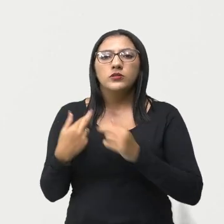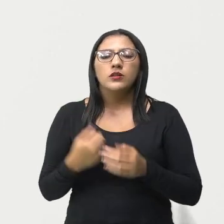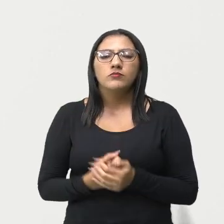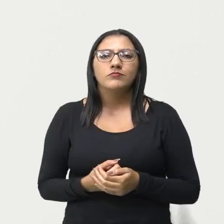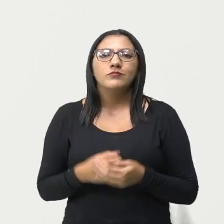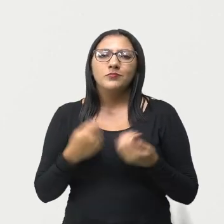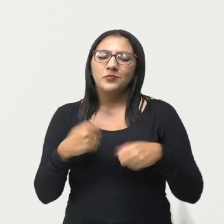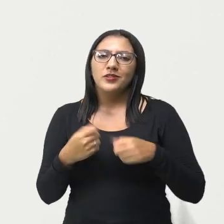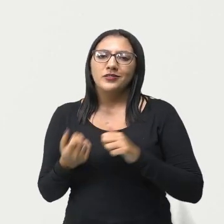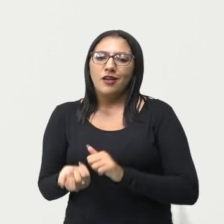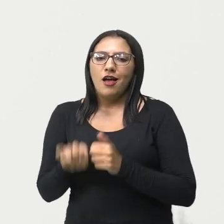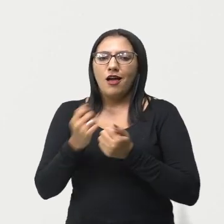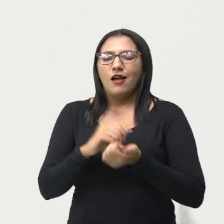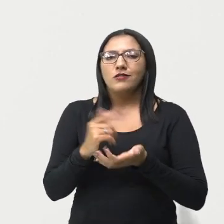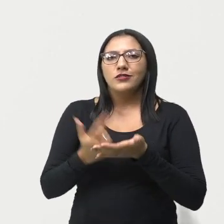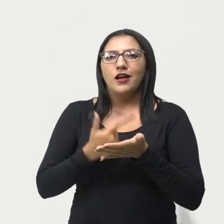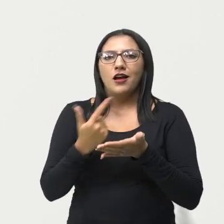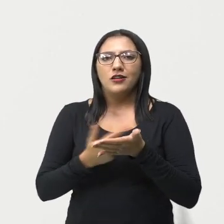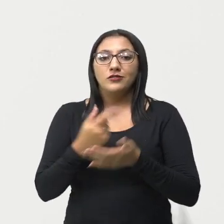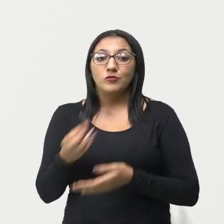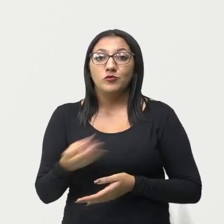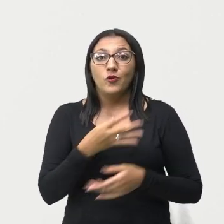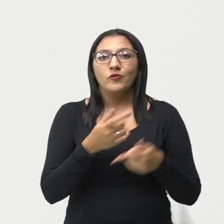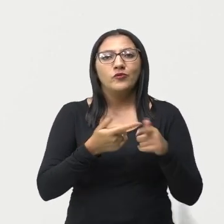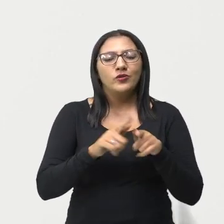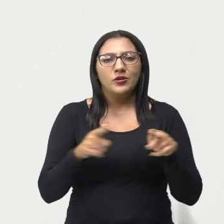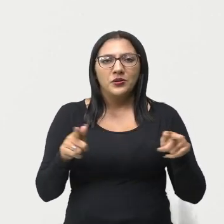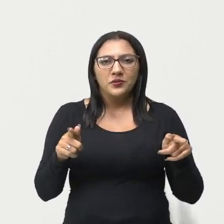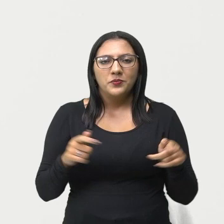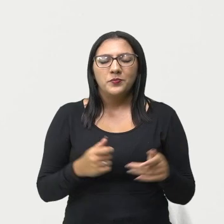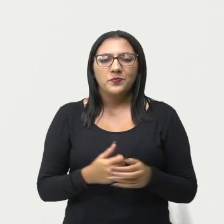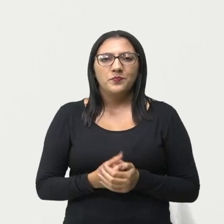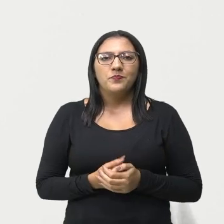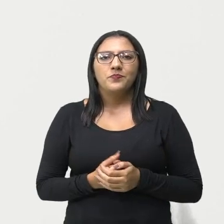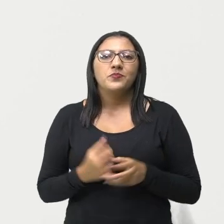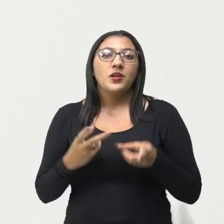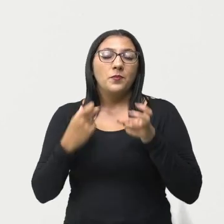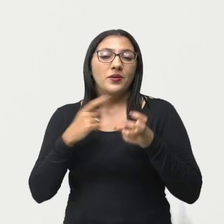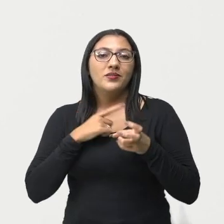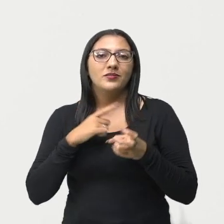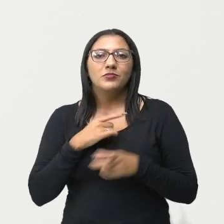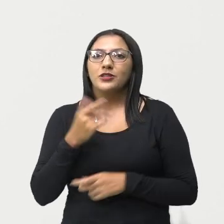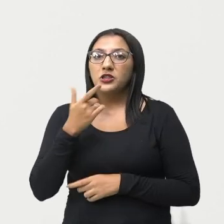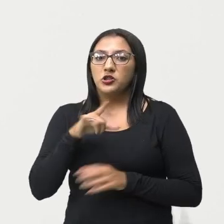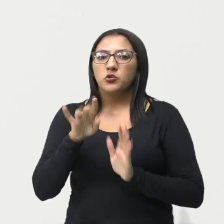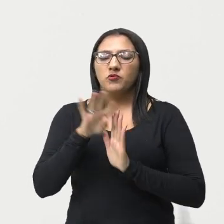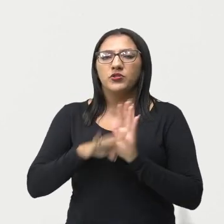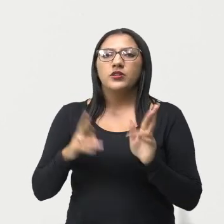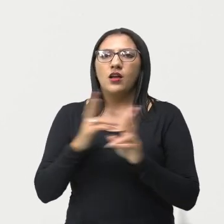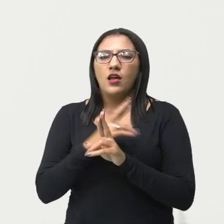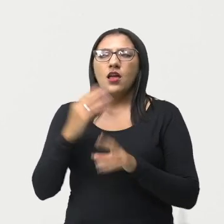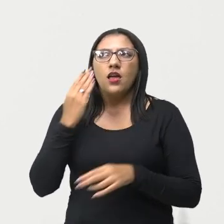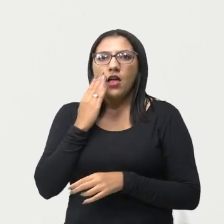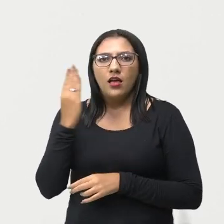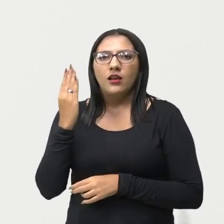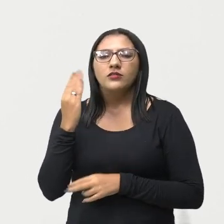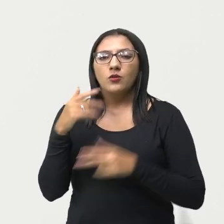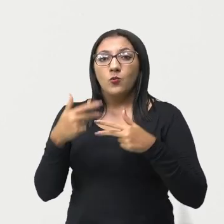livros didáticos em Braille à nova grafia. Então, percebe que é um texto retirado de outra revista, a revista Língua